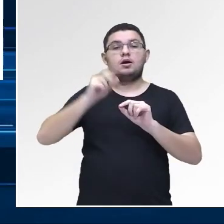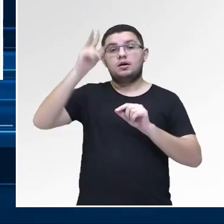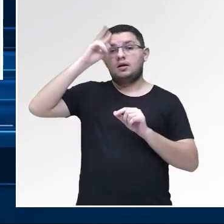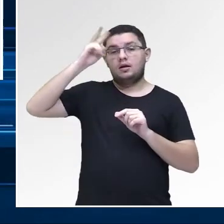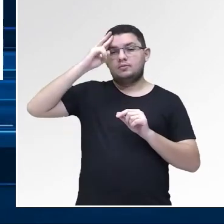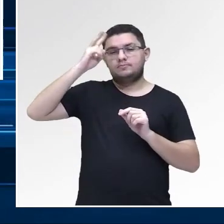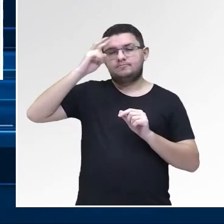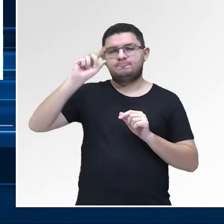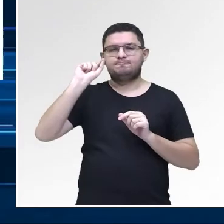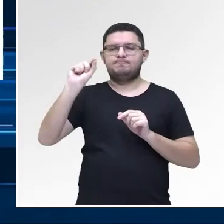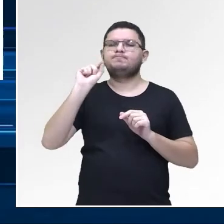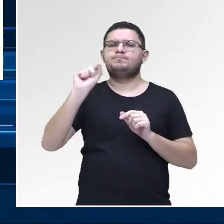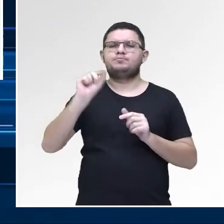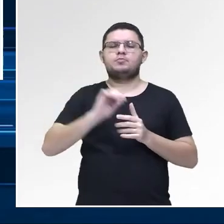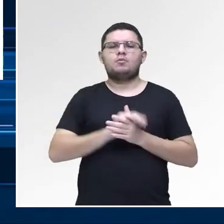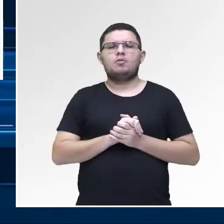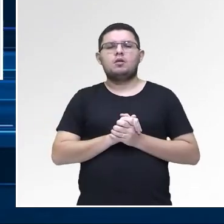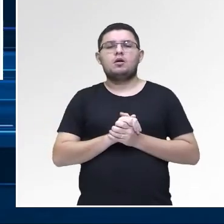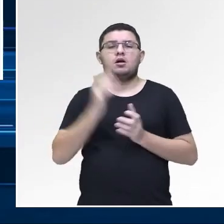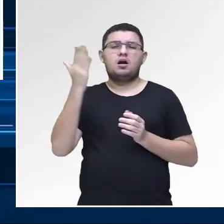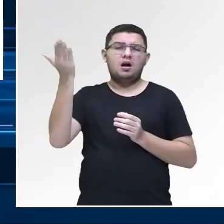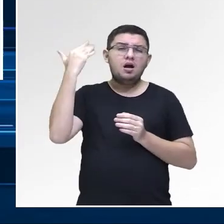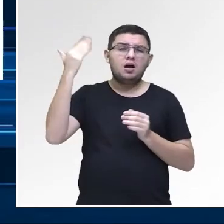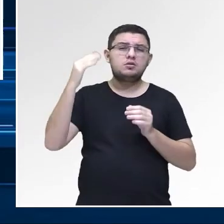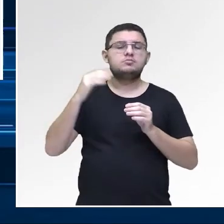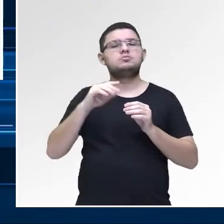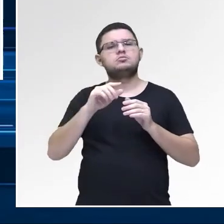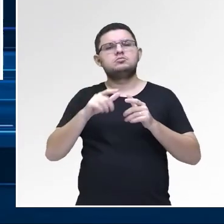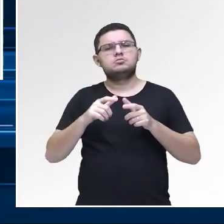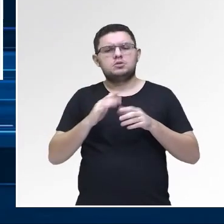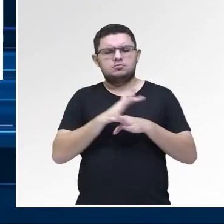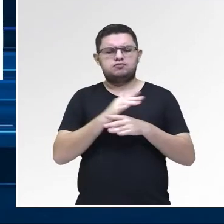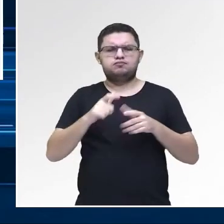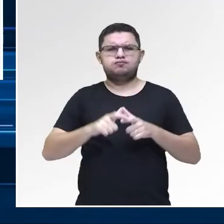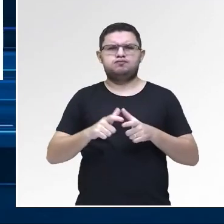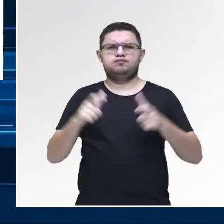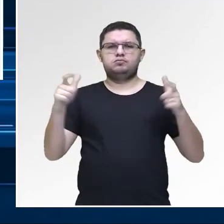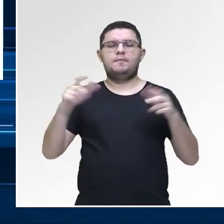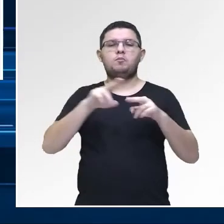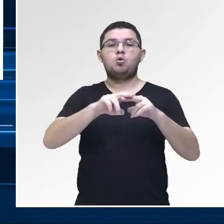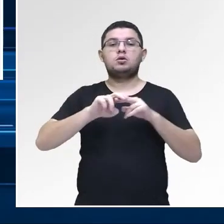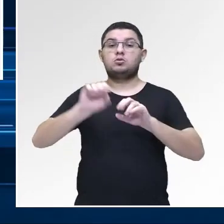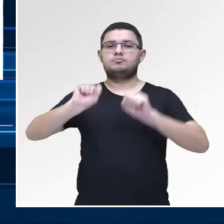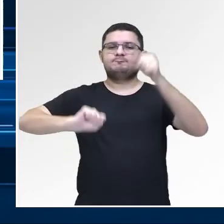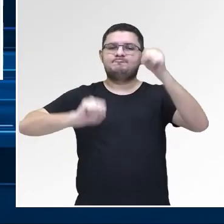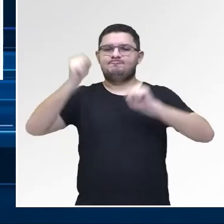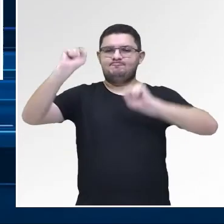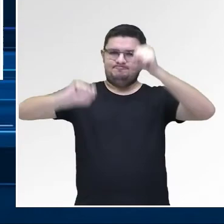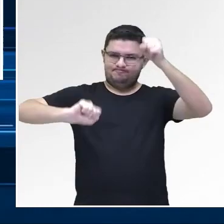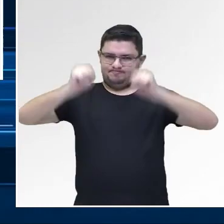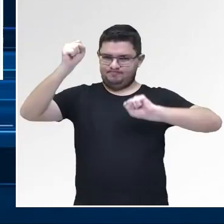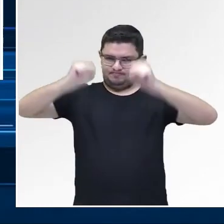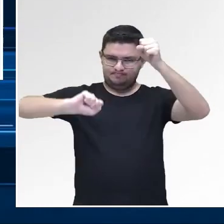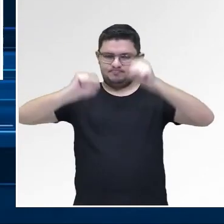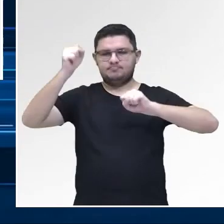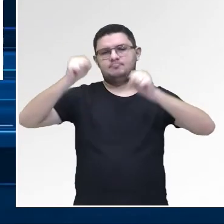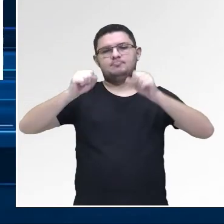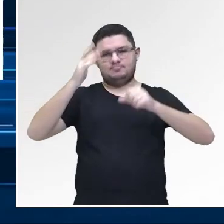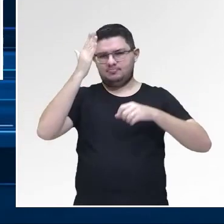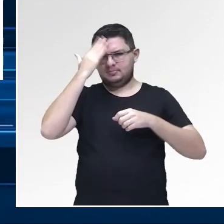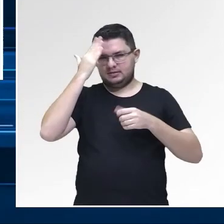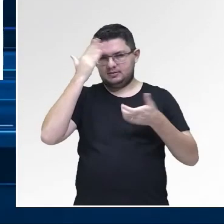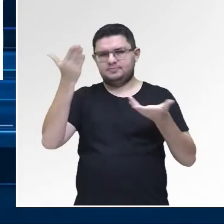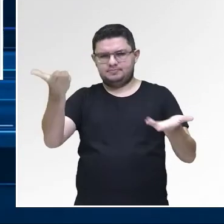urbanização ele foi atrelado ao processo de industrialização, onde começou a sua concentração principalmente na